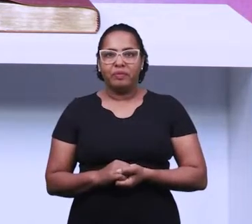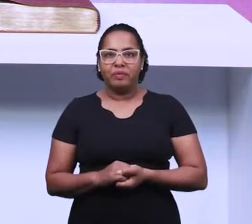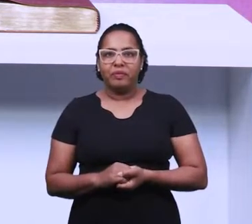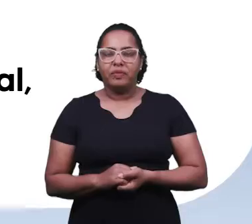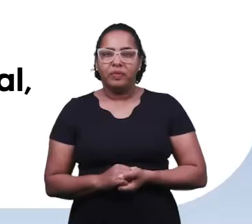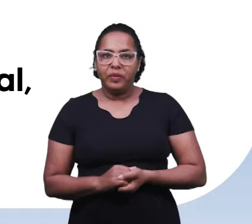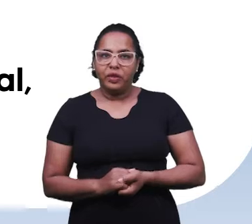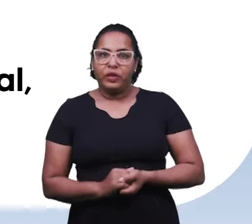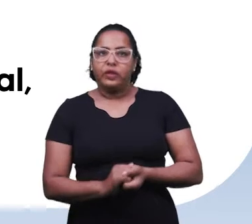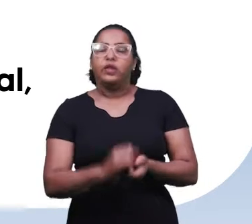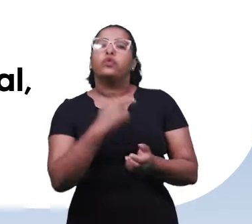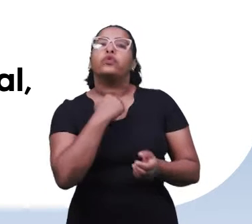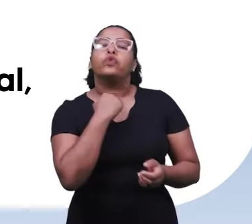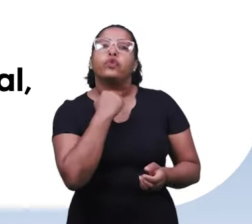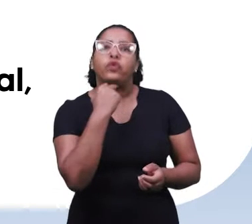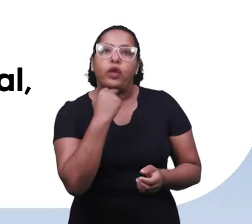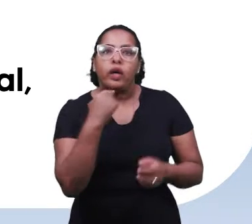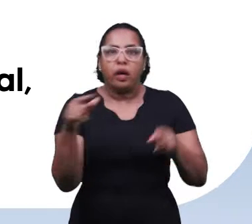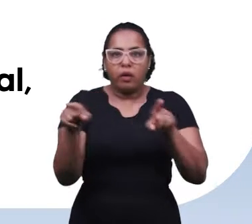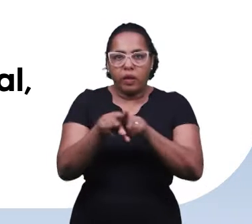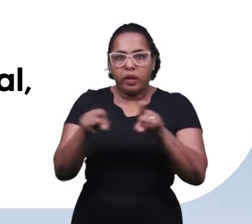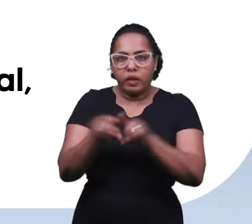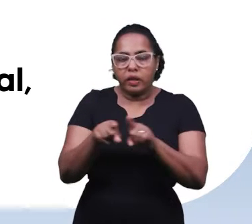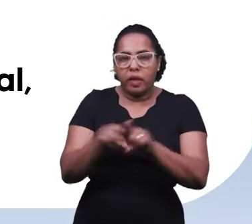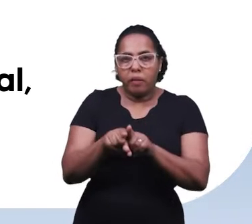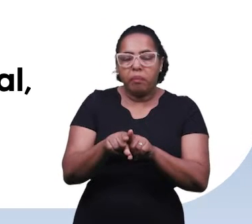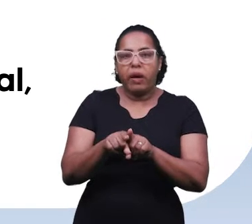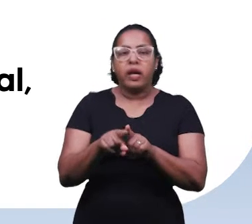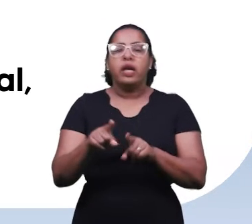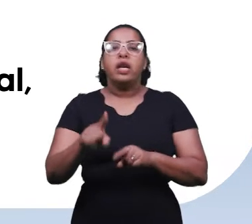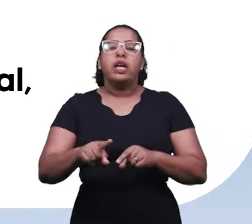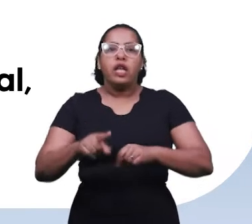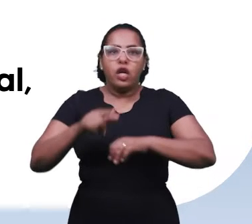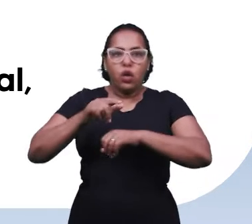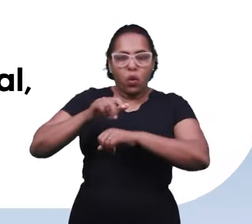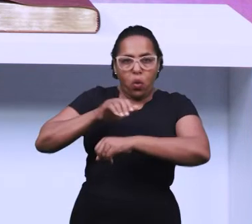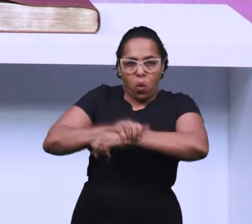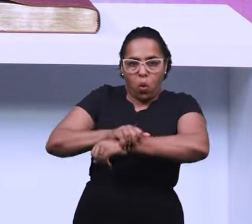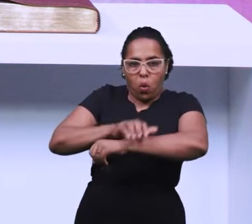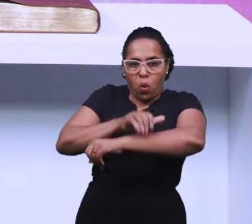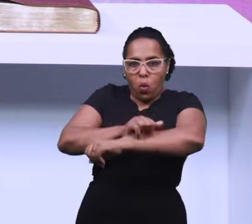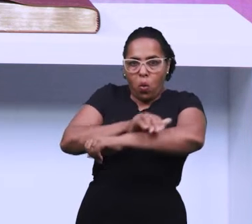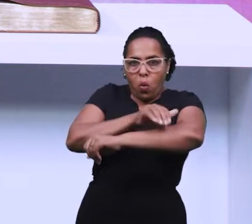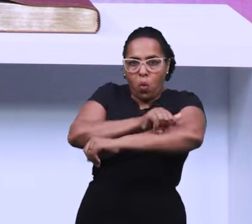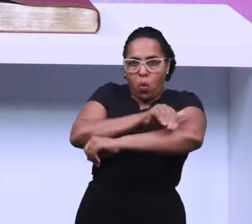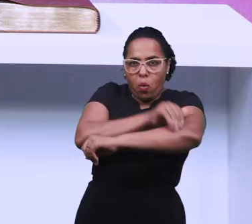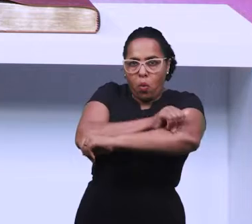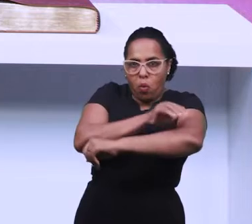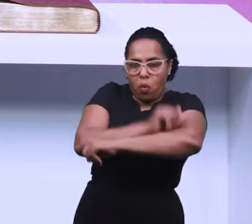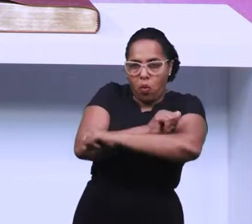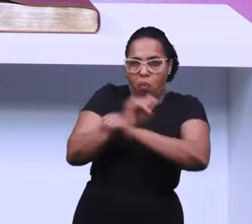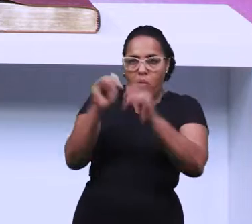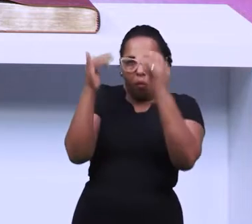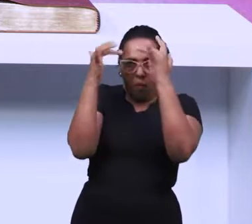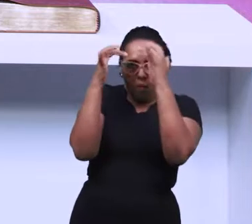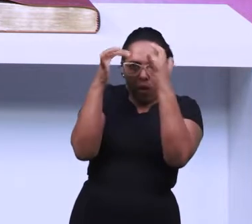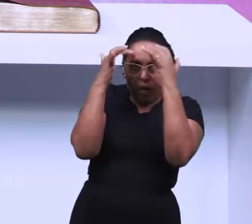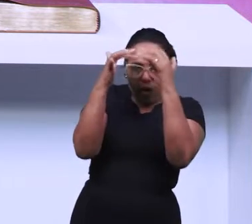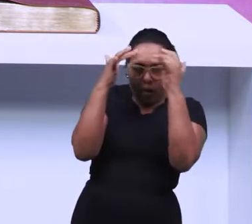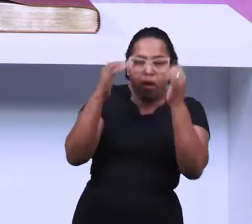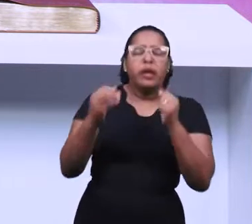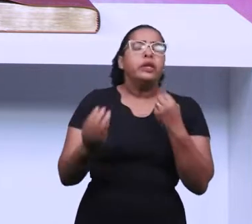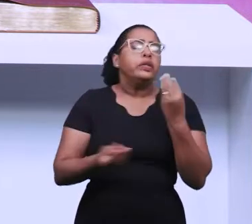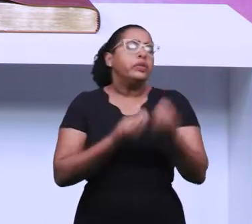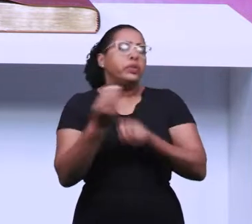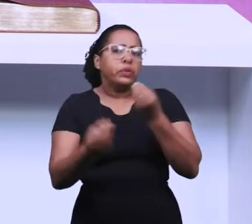O trato vocal, como bem falamos também, e a atividade neuromuscular. Então, nesse primeiro momento, nós já